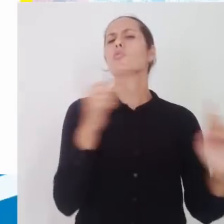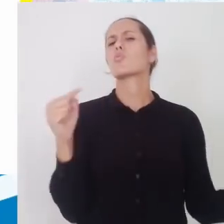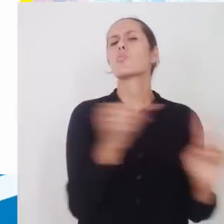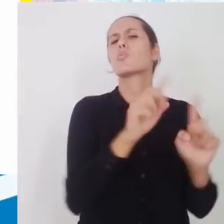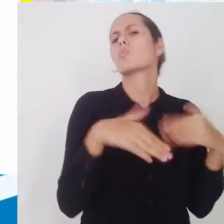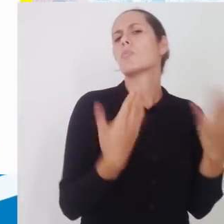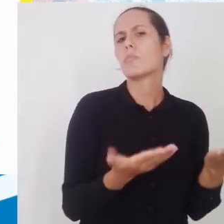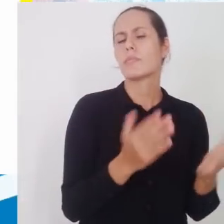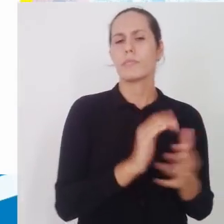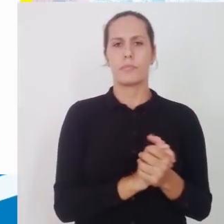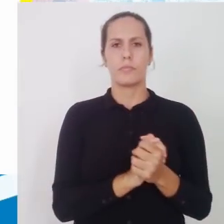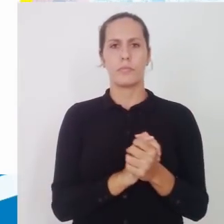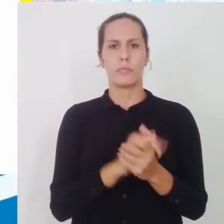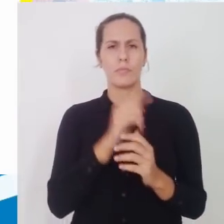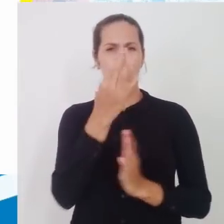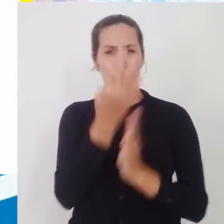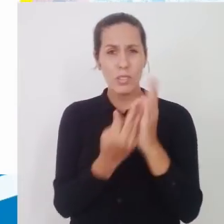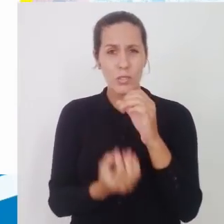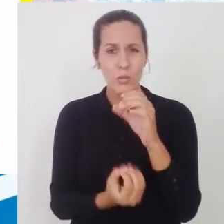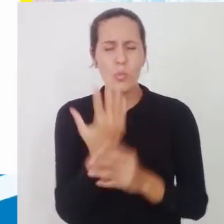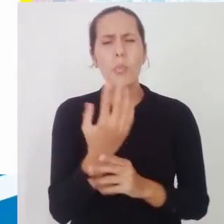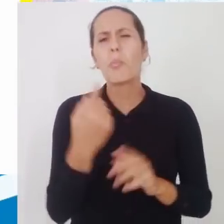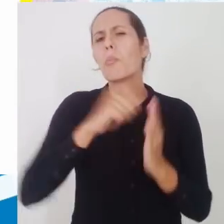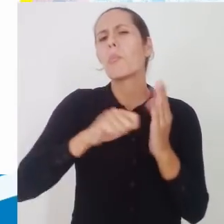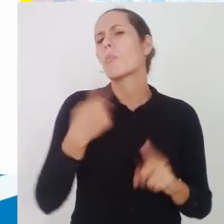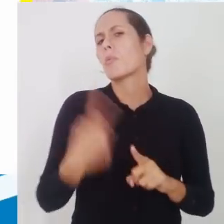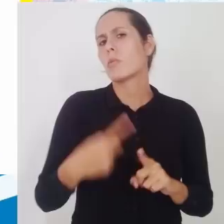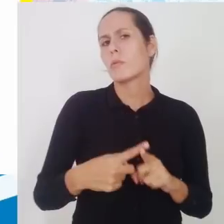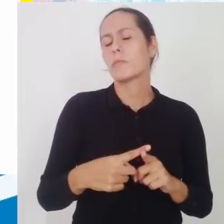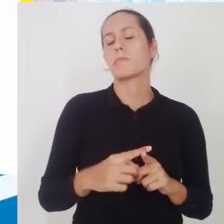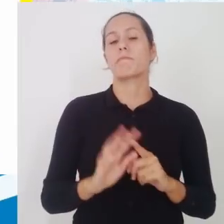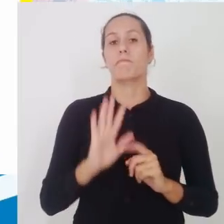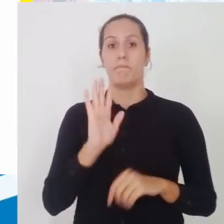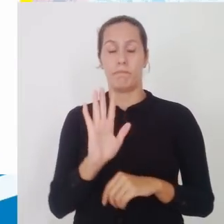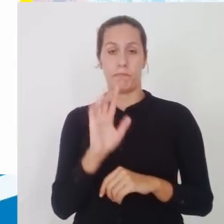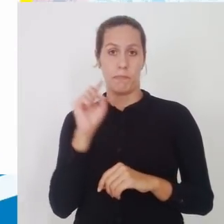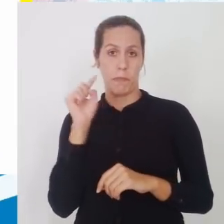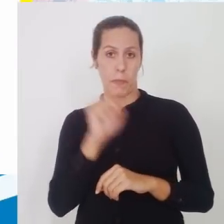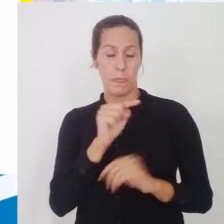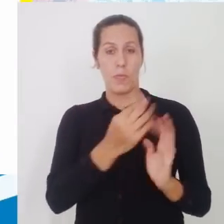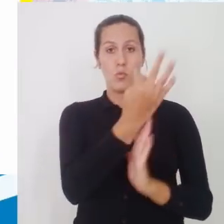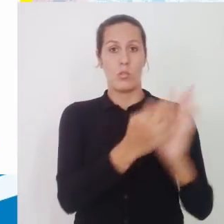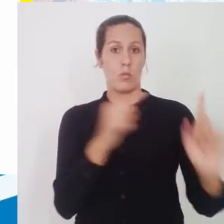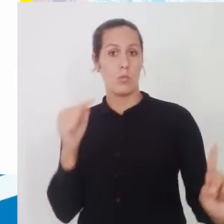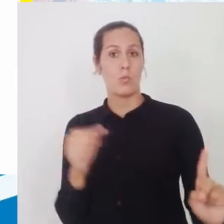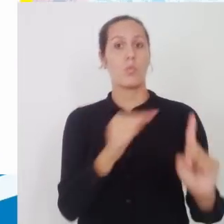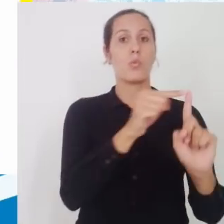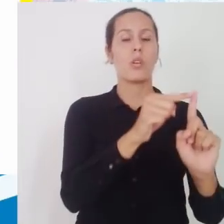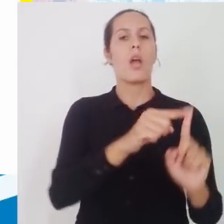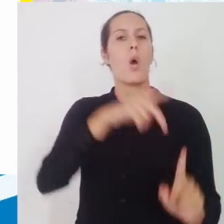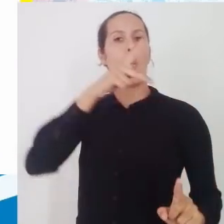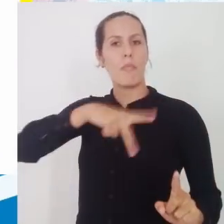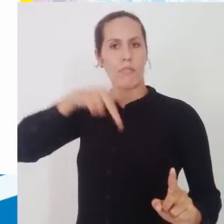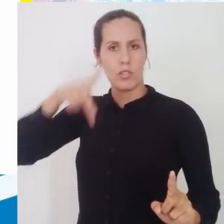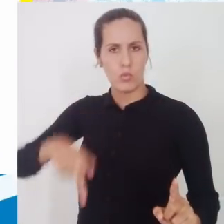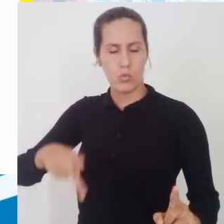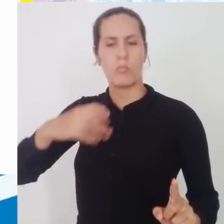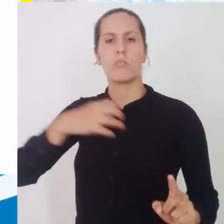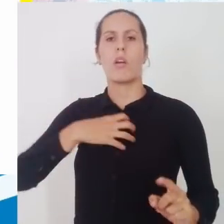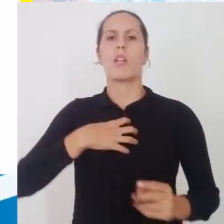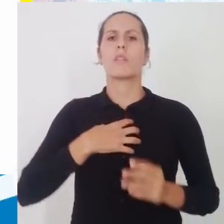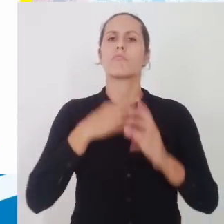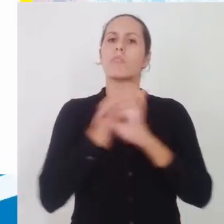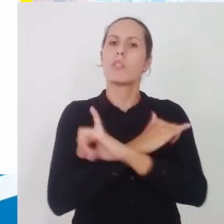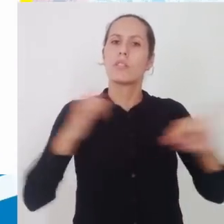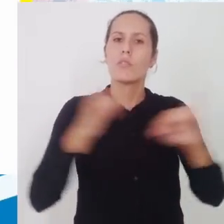De que forma o texto abordou o assunto principal? Observe que ele abordou com fotos, e essa seria a resposta mais